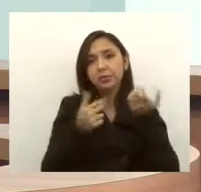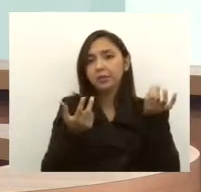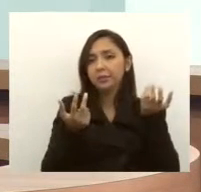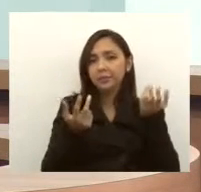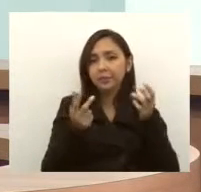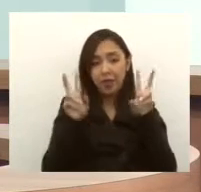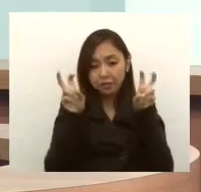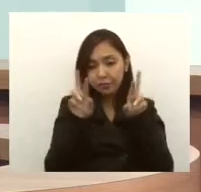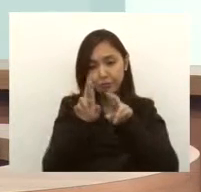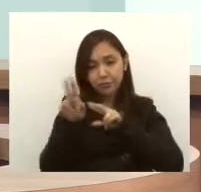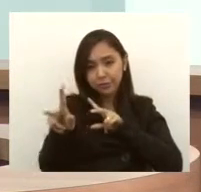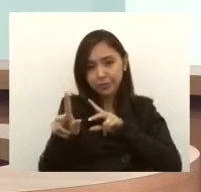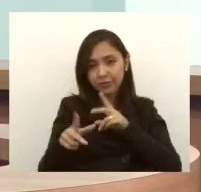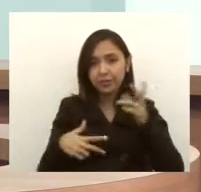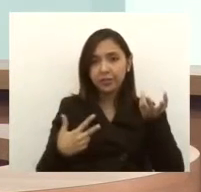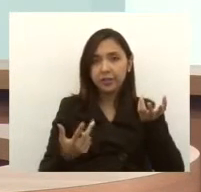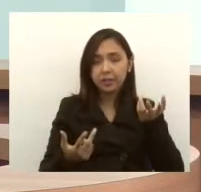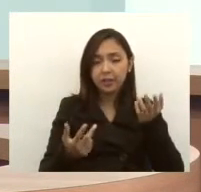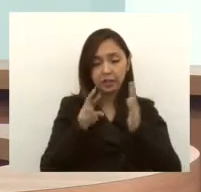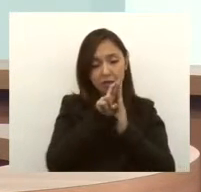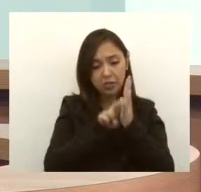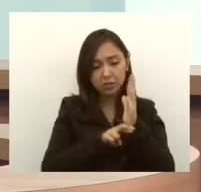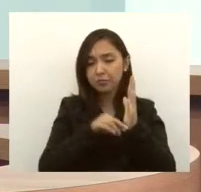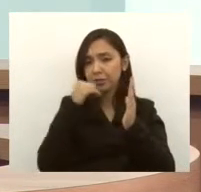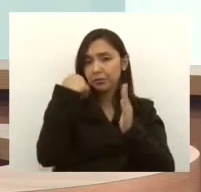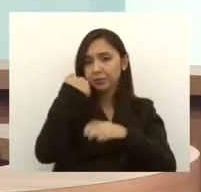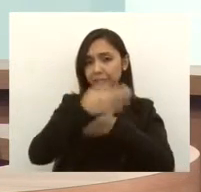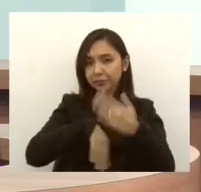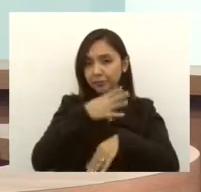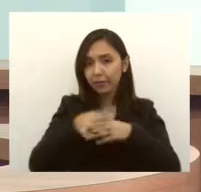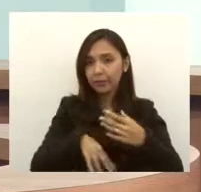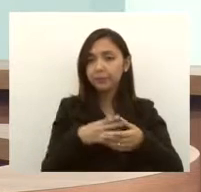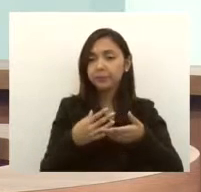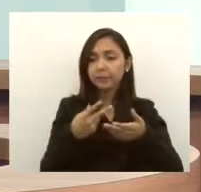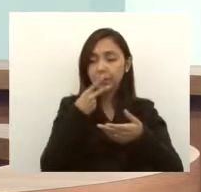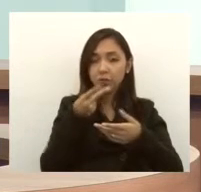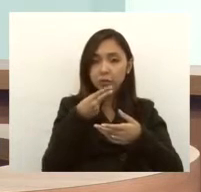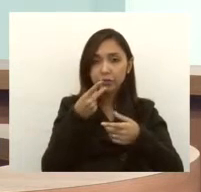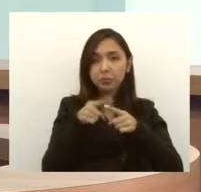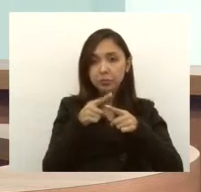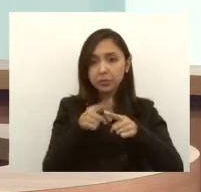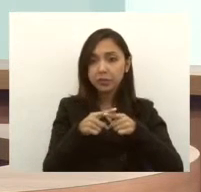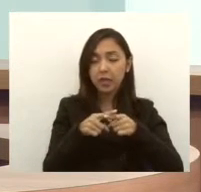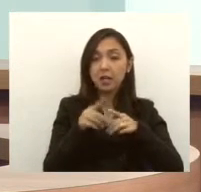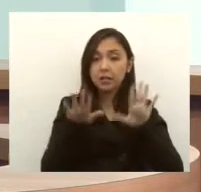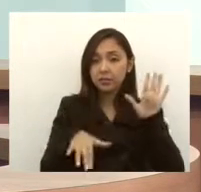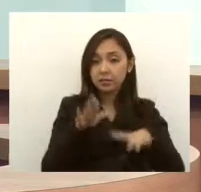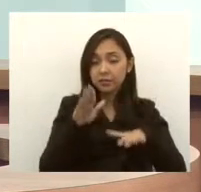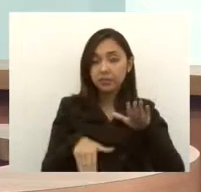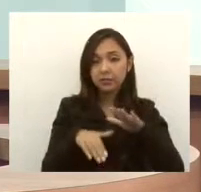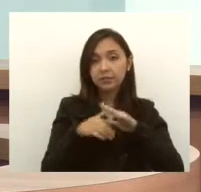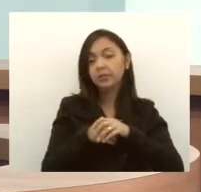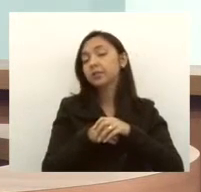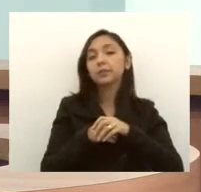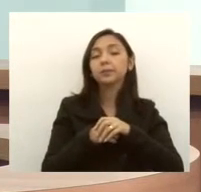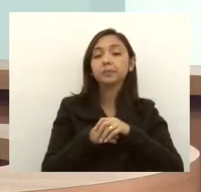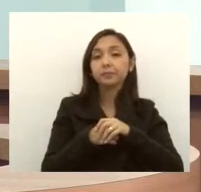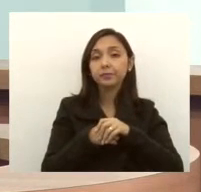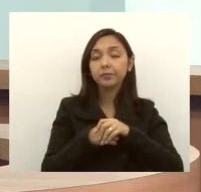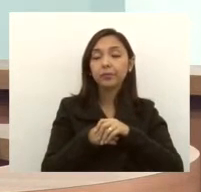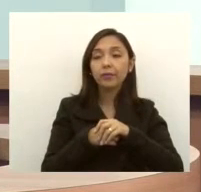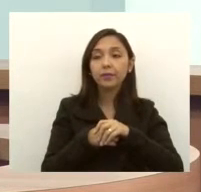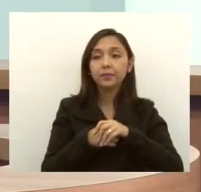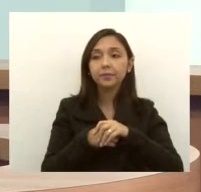assunto, atropela-se o regimento, senhor presidente. Eu estou falando isso porque muitas vezes, por exemplo, senhor